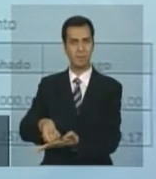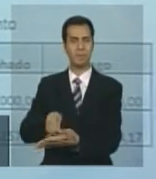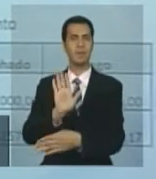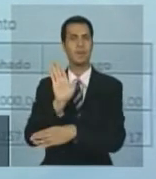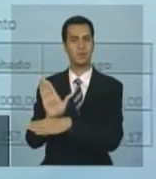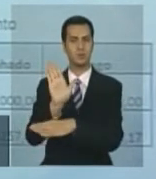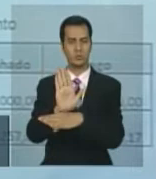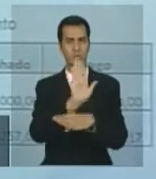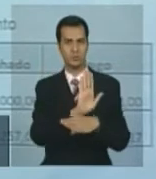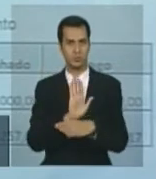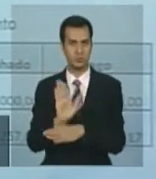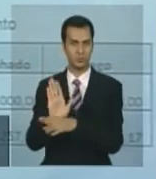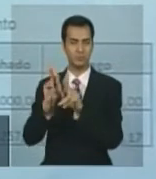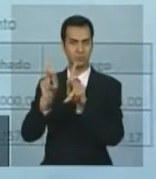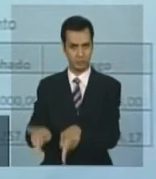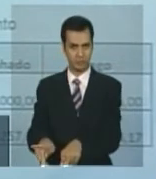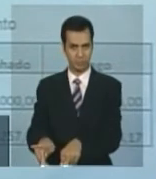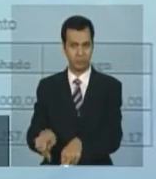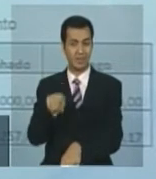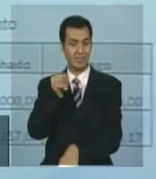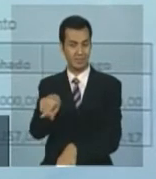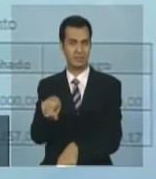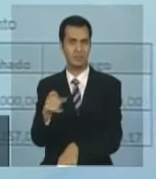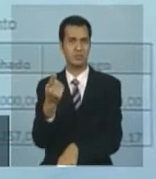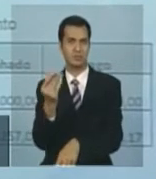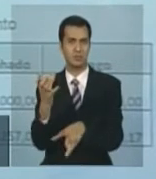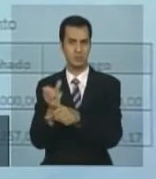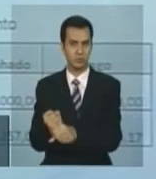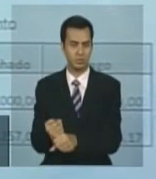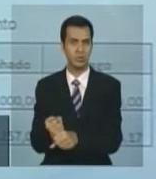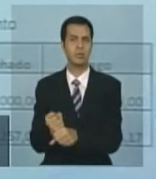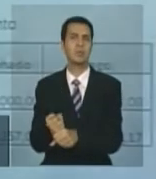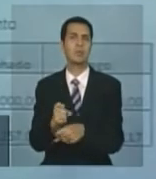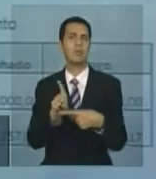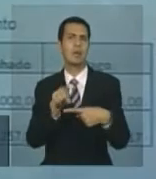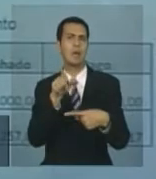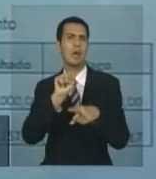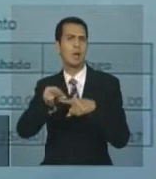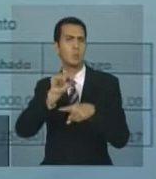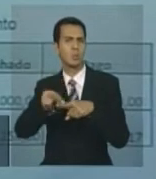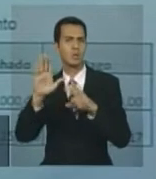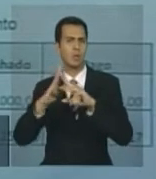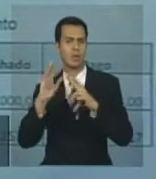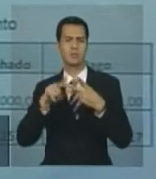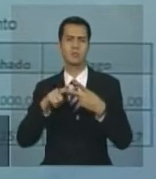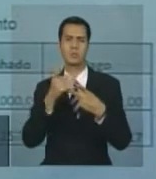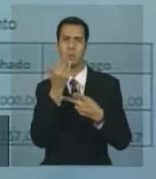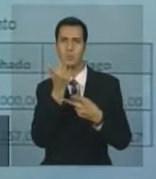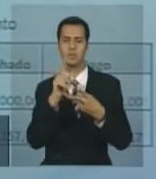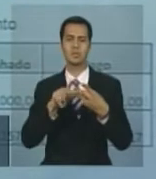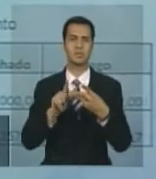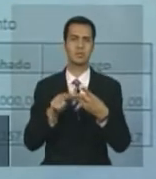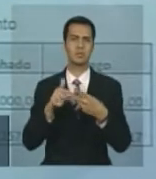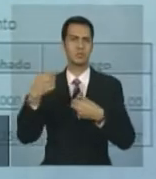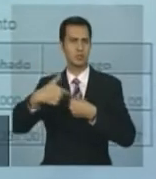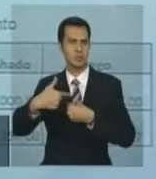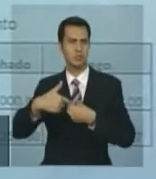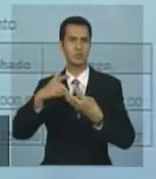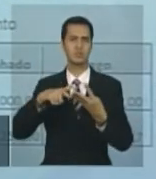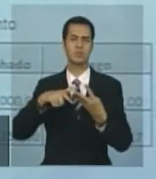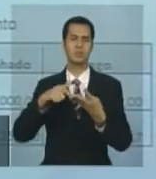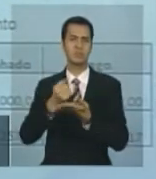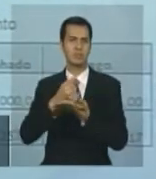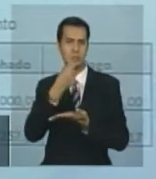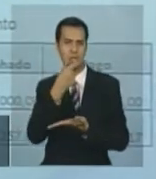voltadas para assistência à população, aluguel social, gasolina, combustível, medicamento,